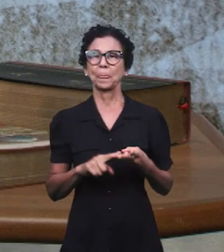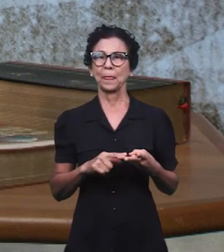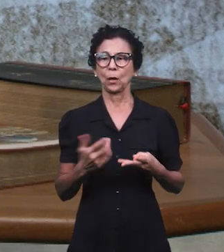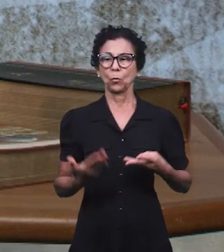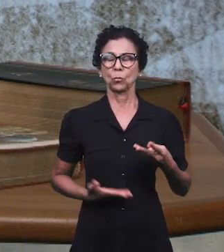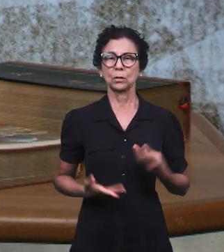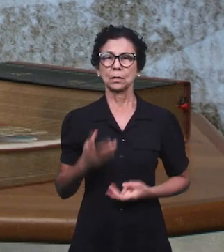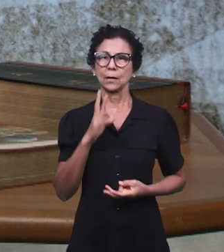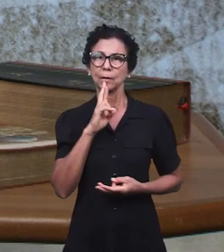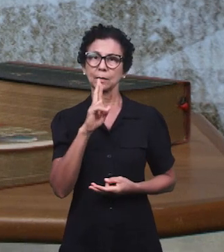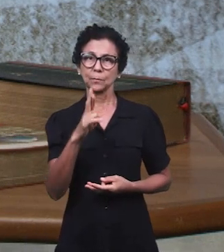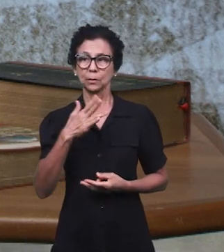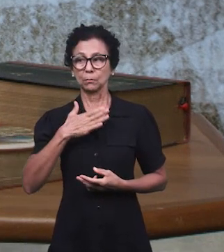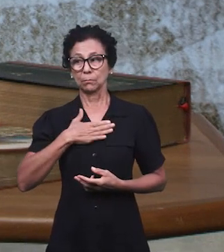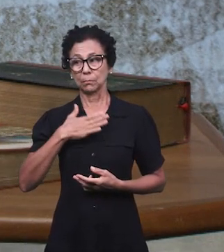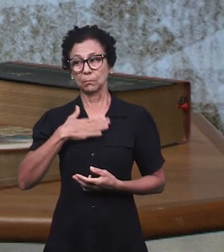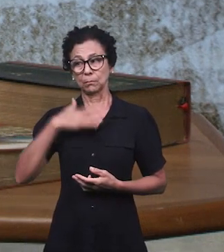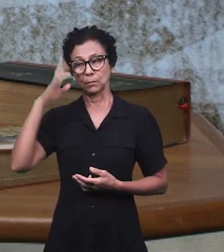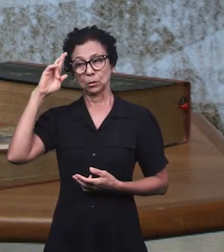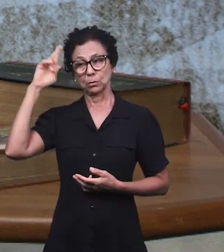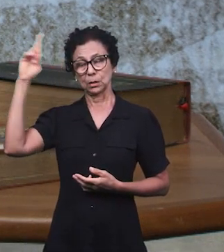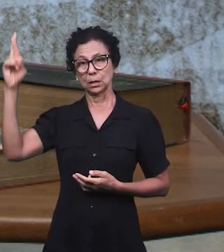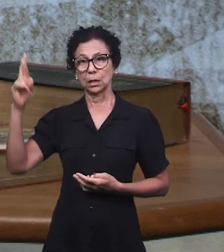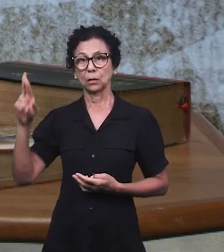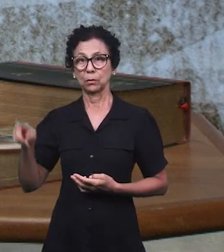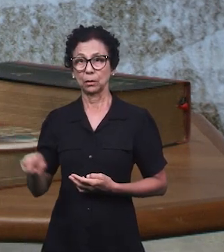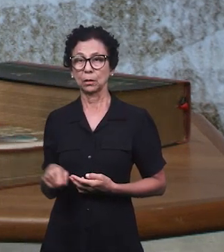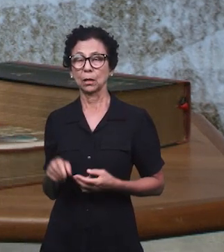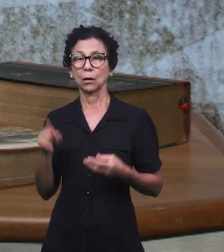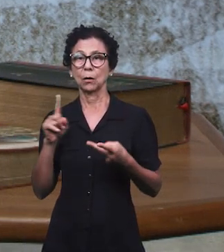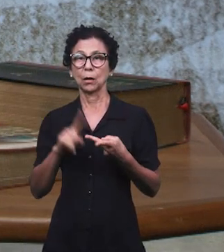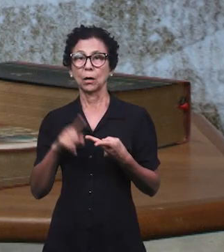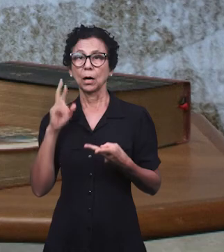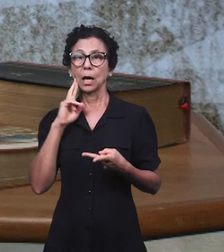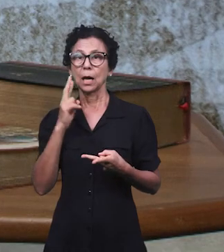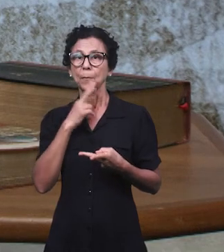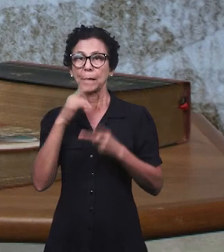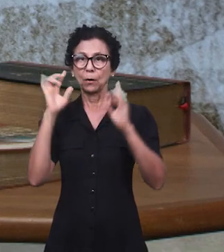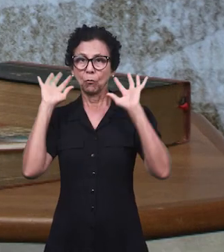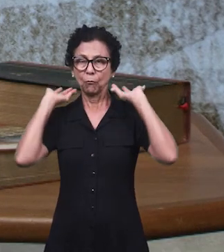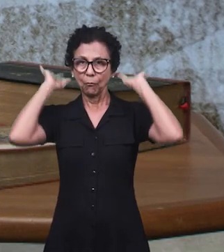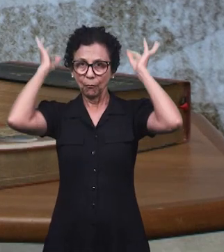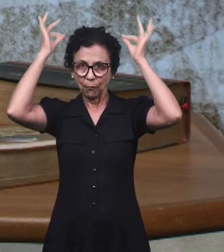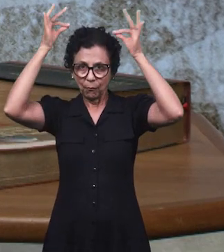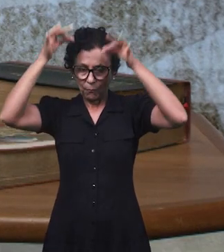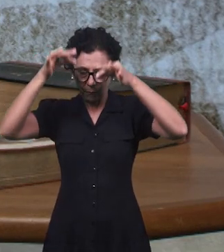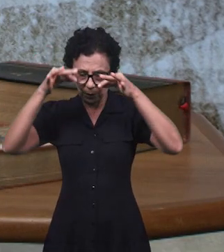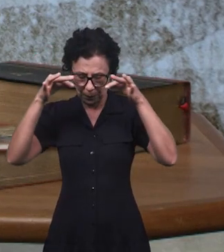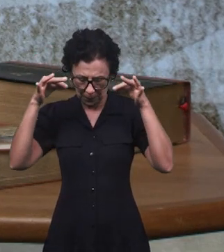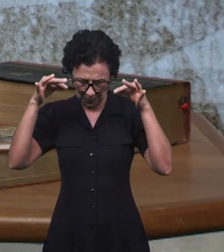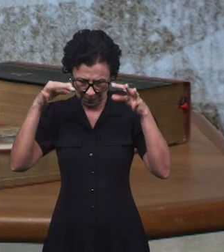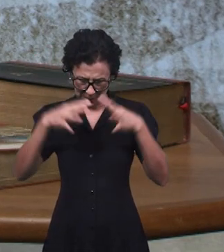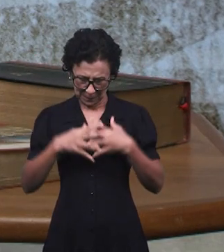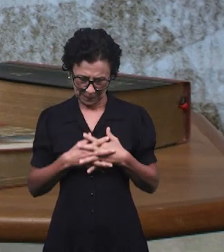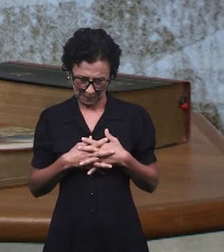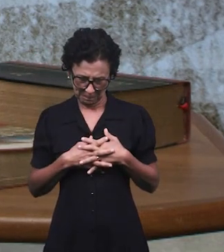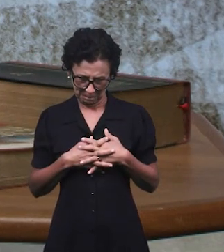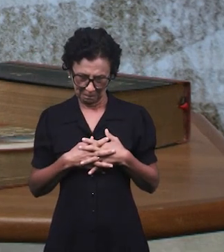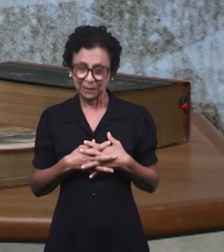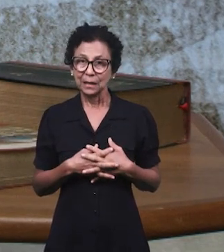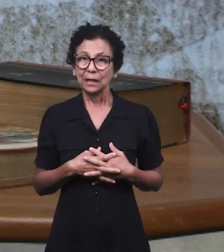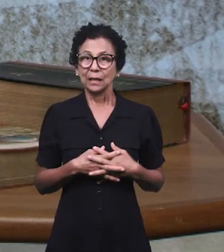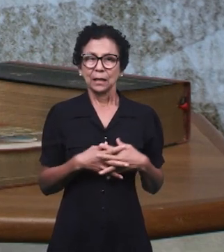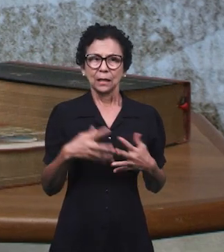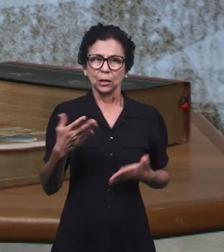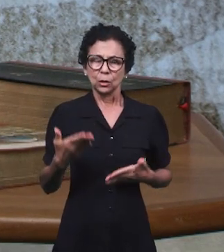senhor. Então tomou ela o véu e cobriu-se. E o servo contou a Isaque todas as coisas que